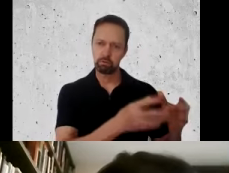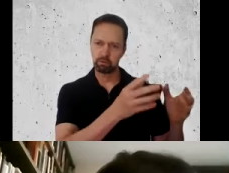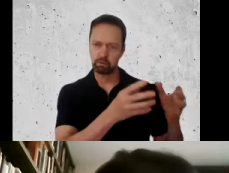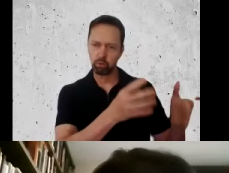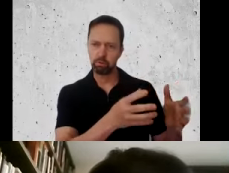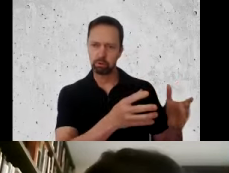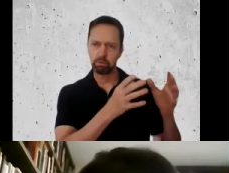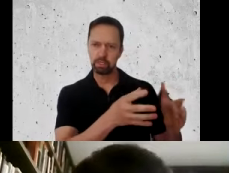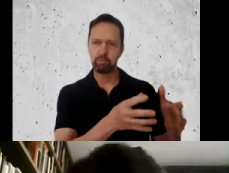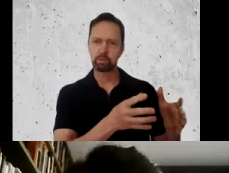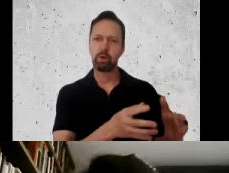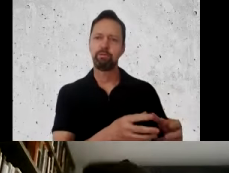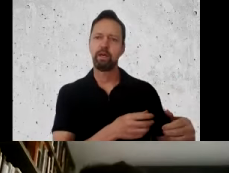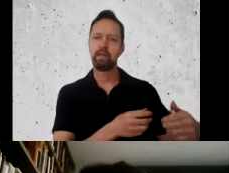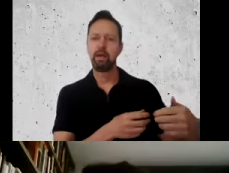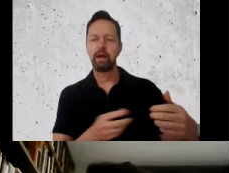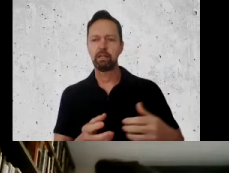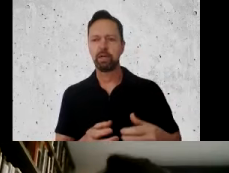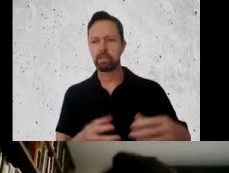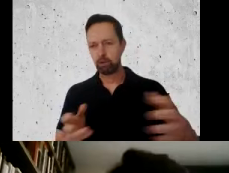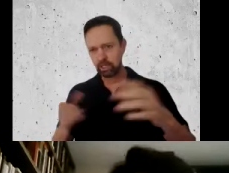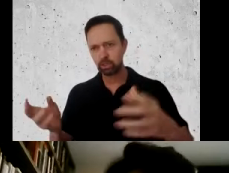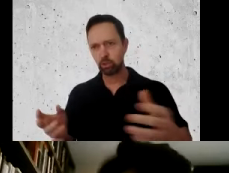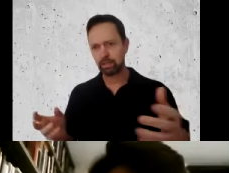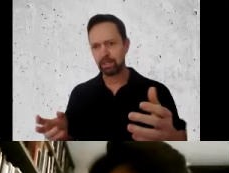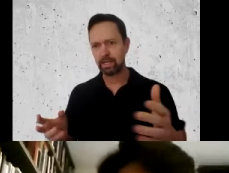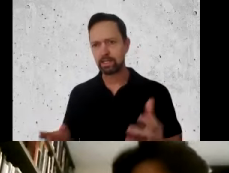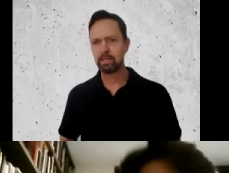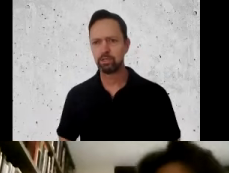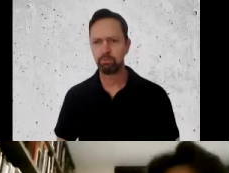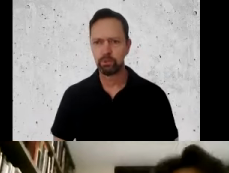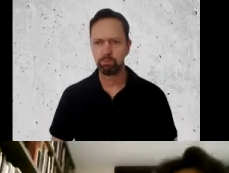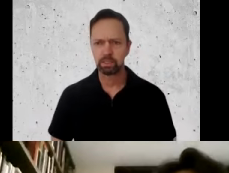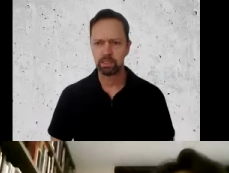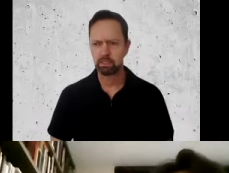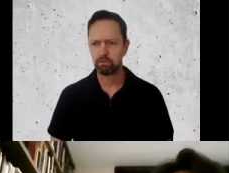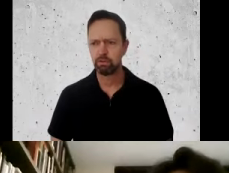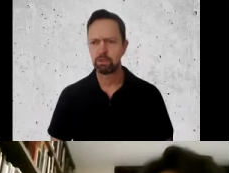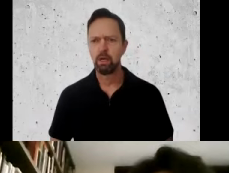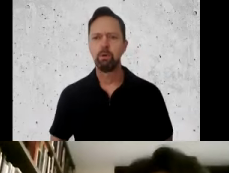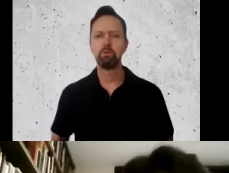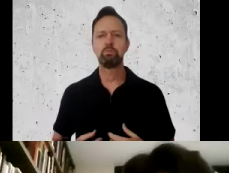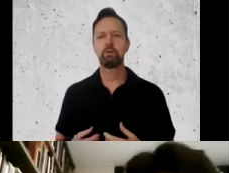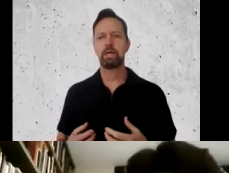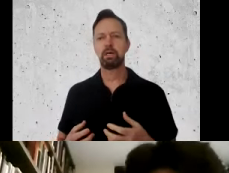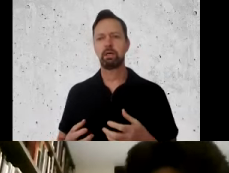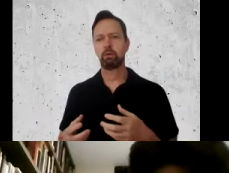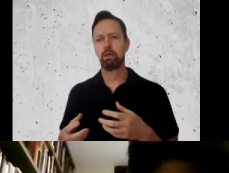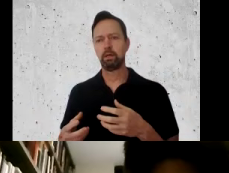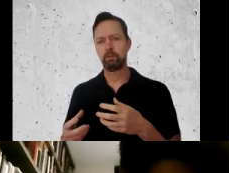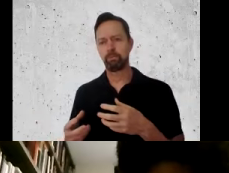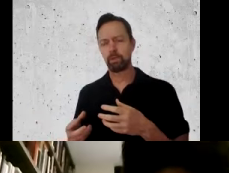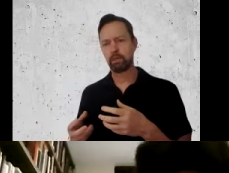os seus os exames qualifying, aí eles falam assim, agora você tem que escolher 3 linhas de pesquisa, 3 fields. Um dos meus era